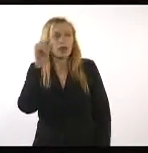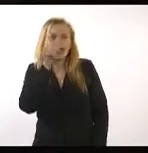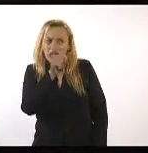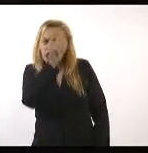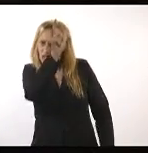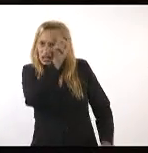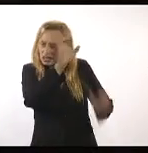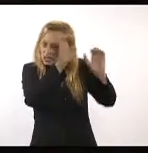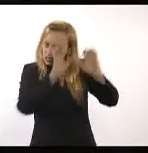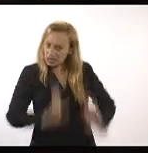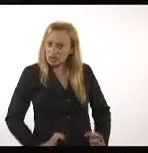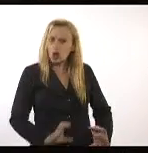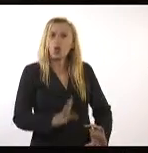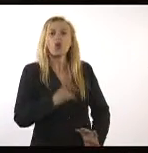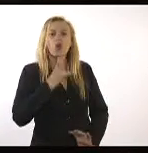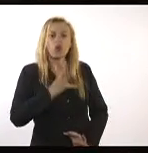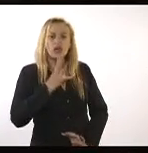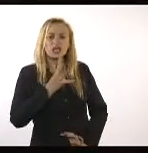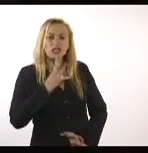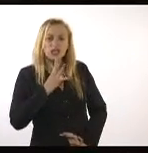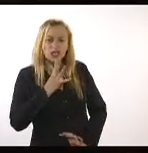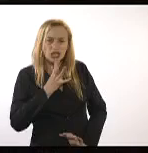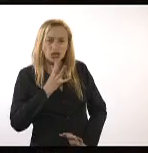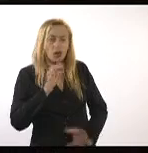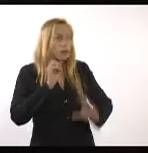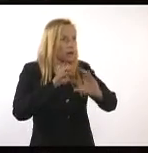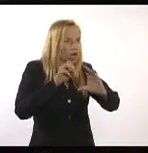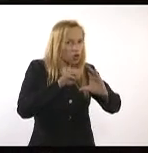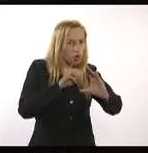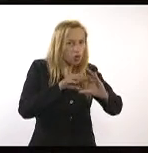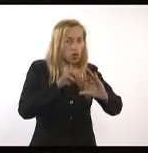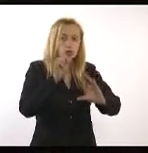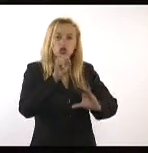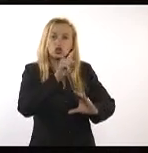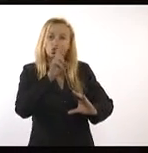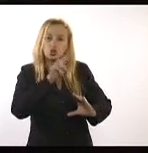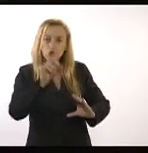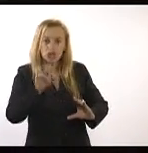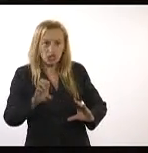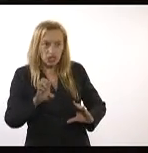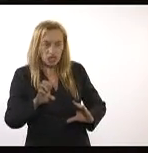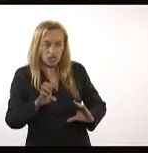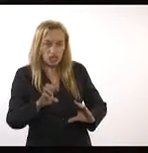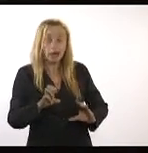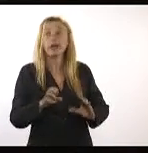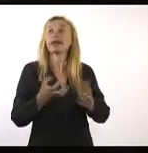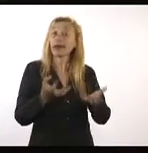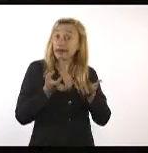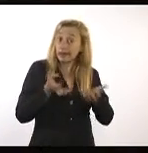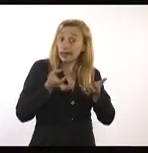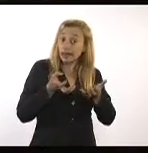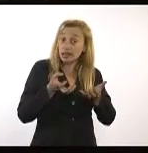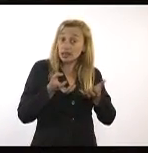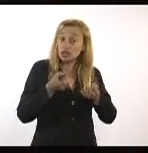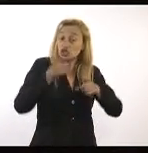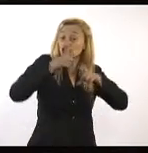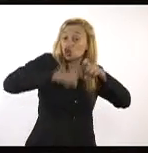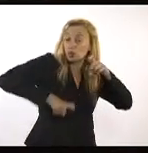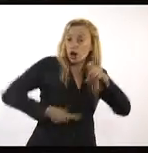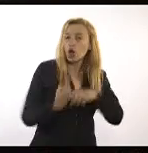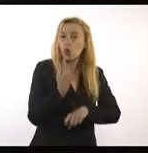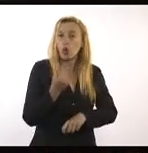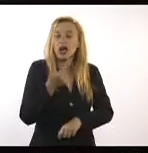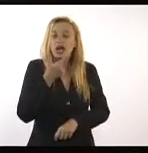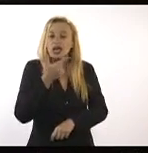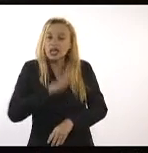cidadão conhecido e difundido pela globo como suzy ainda tentou estuprar uma